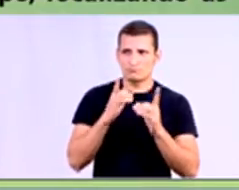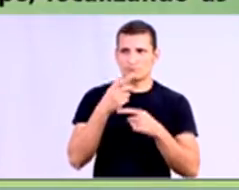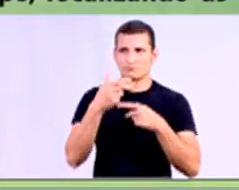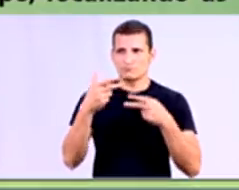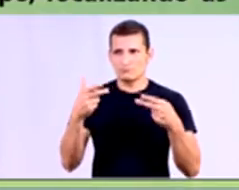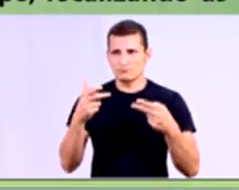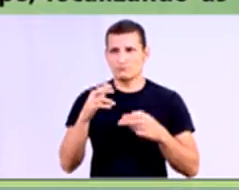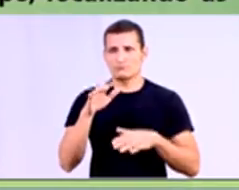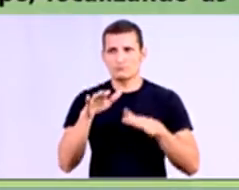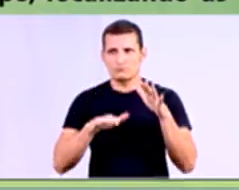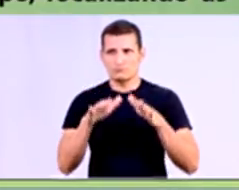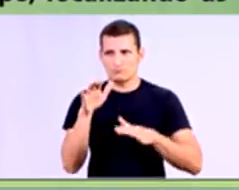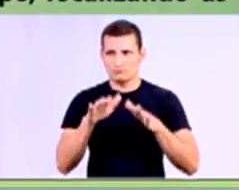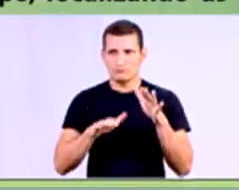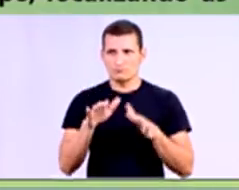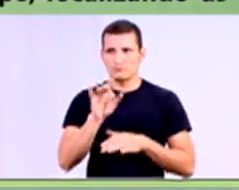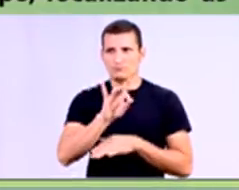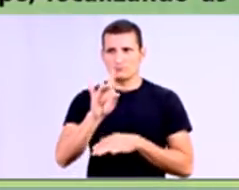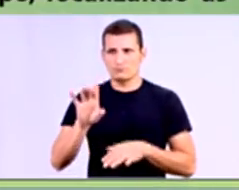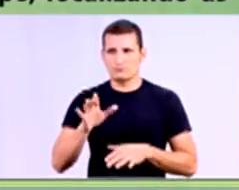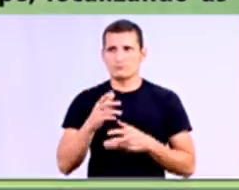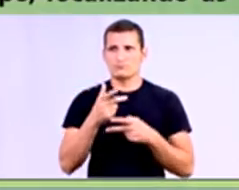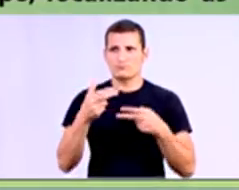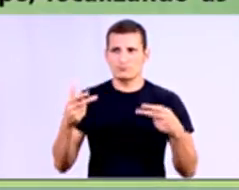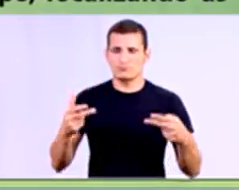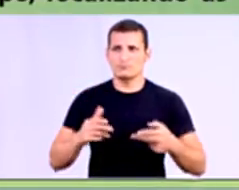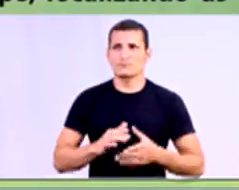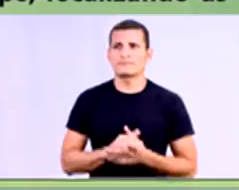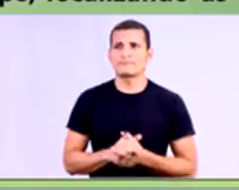objetos, que vai depender do comportamento do objeto. Então aqui tem